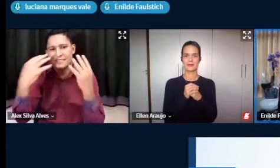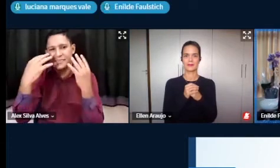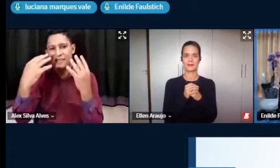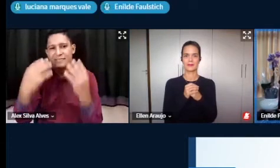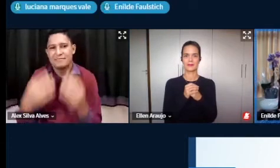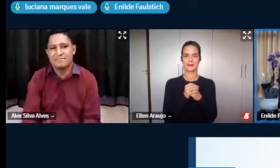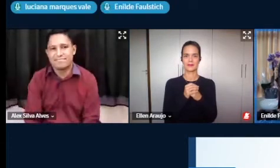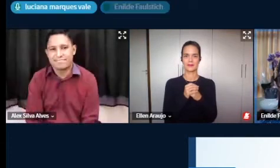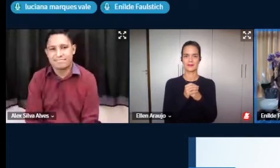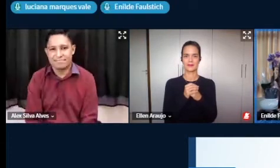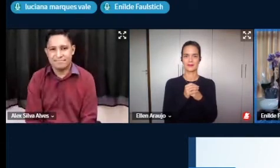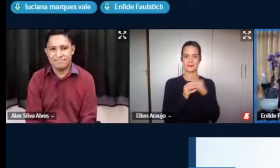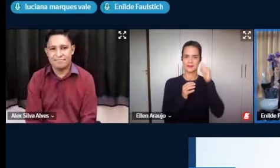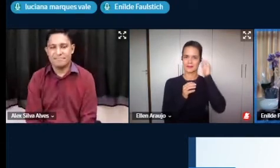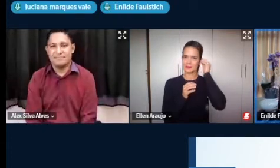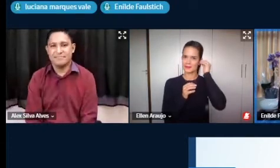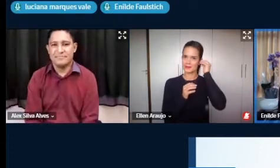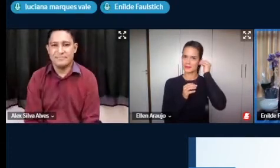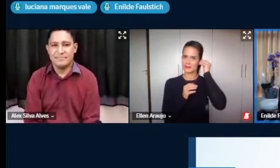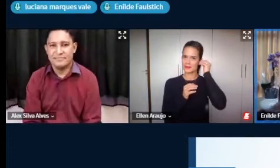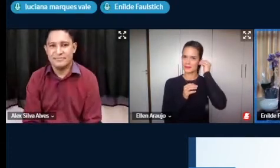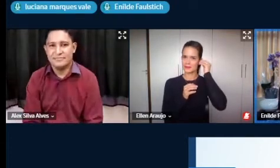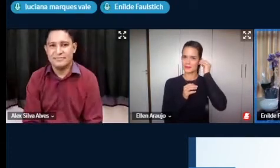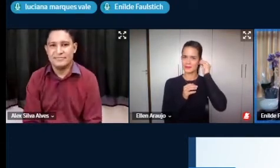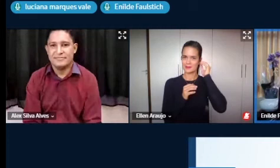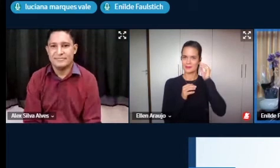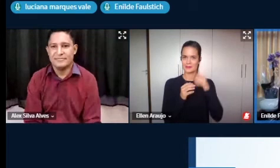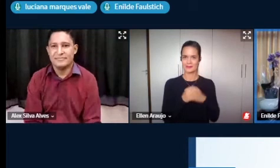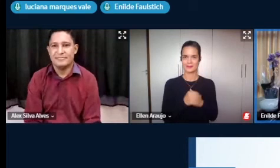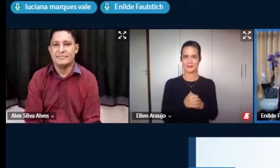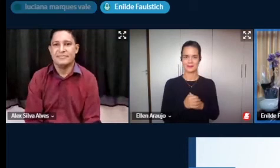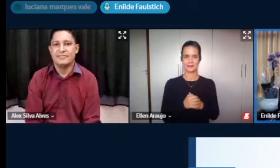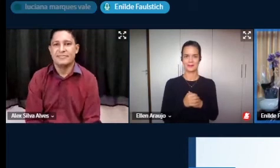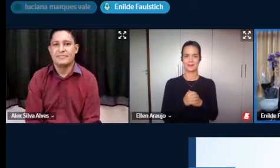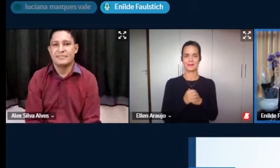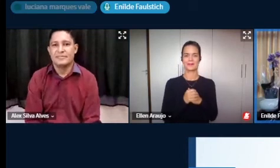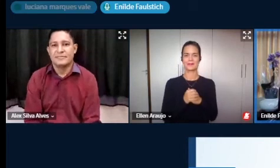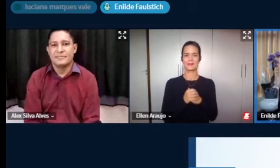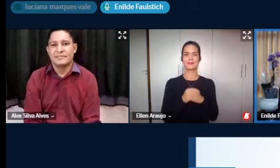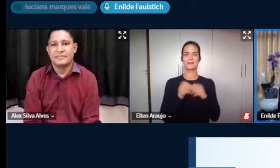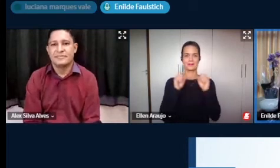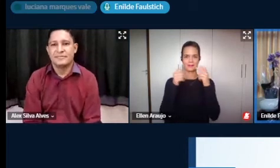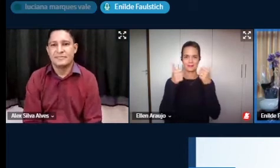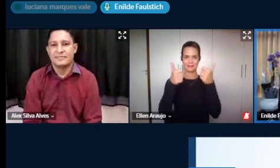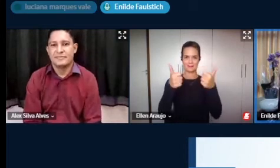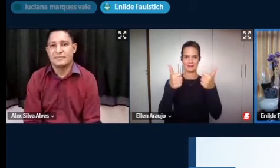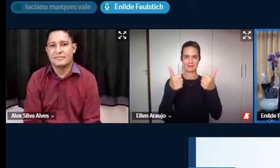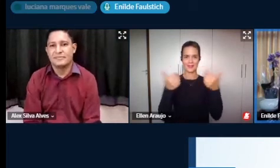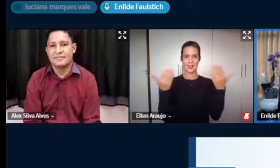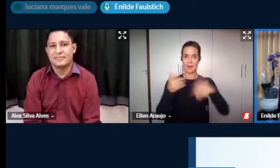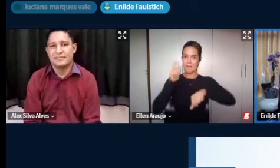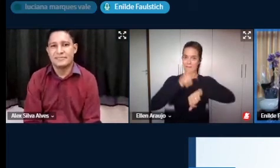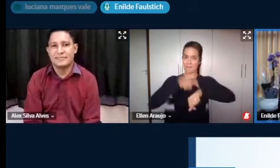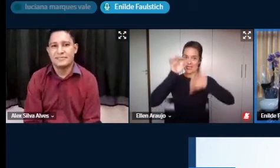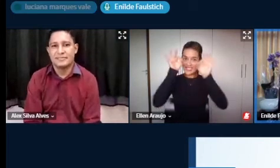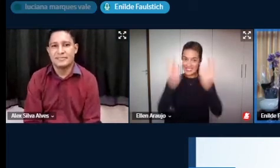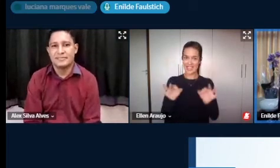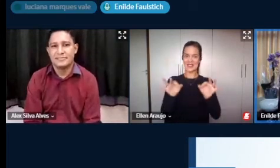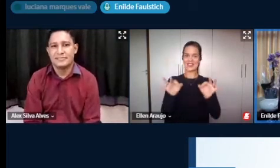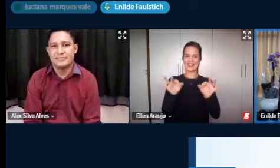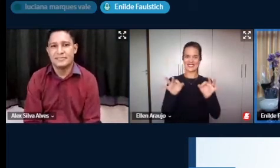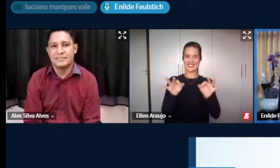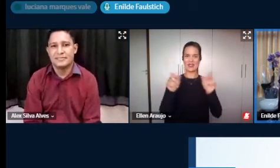Obrigado aos intérpretes novamente. Tá bom. Auxílio. Ok. Pontualidade britânica. Pode tirar o slide